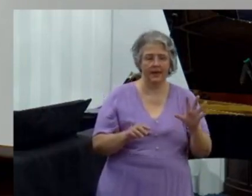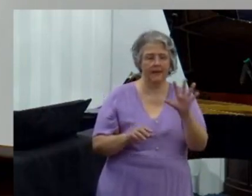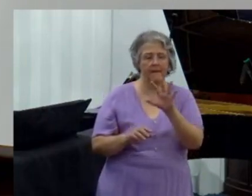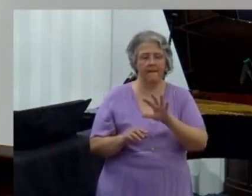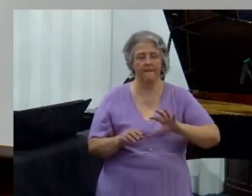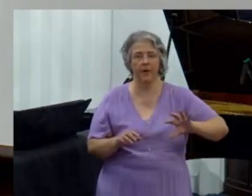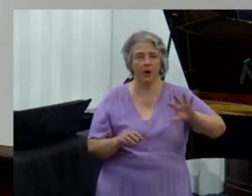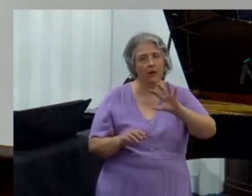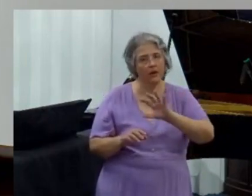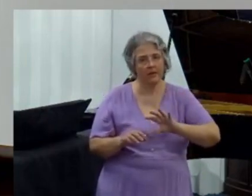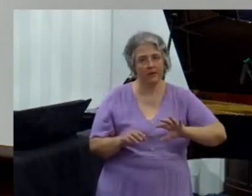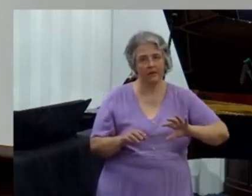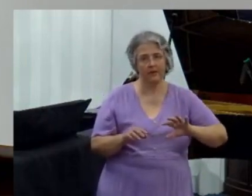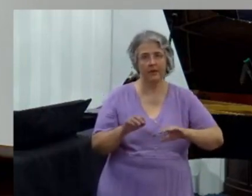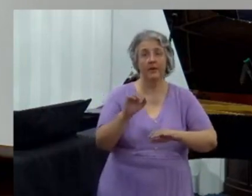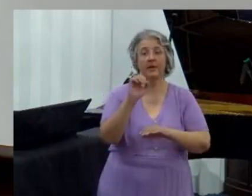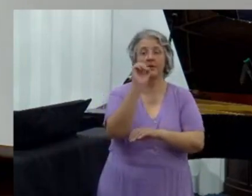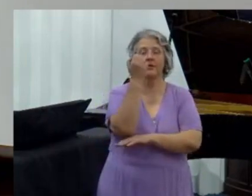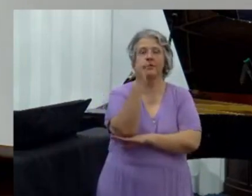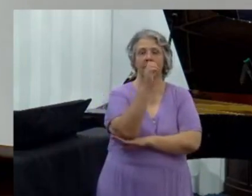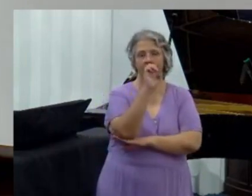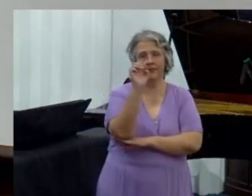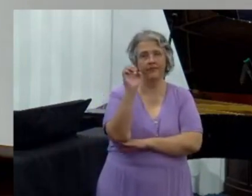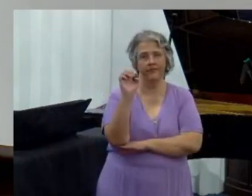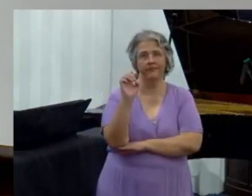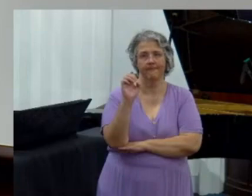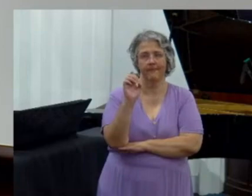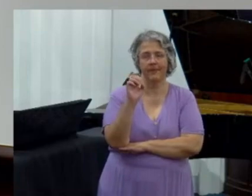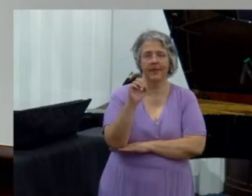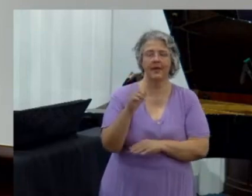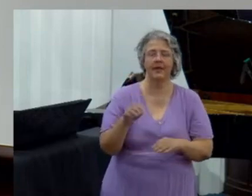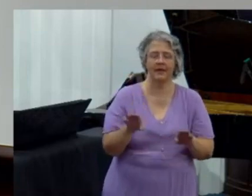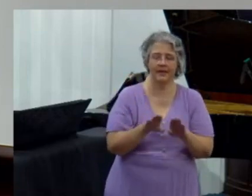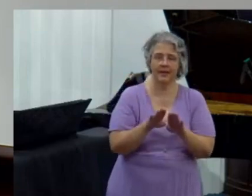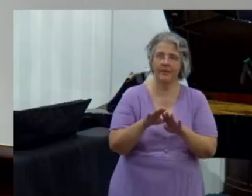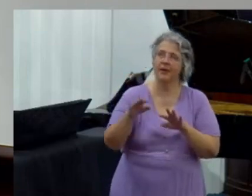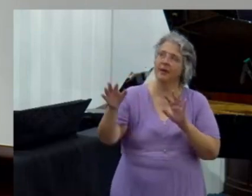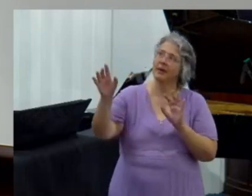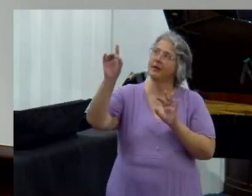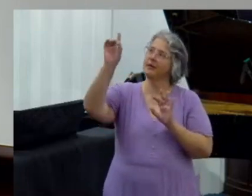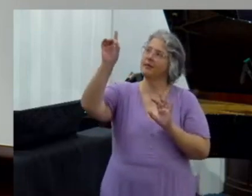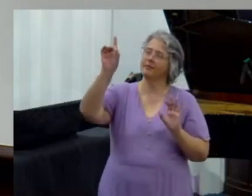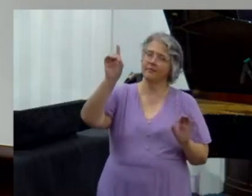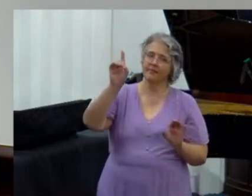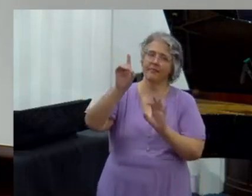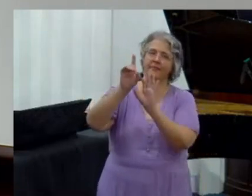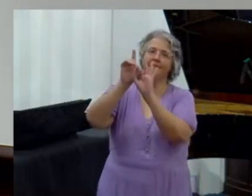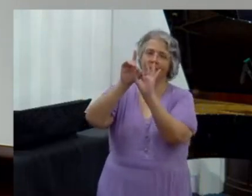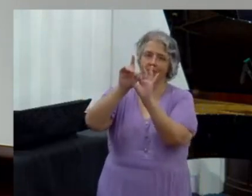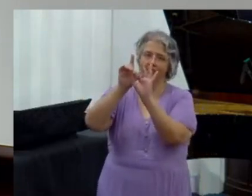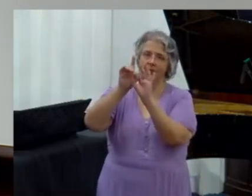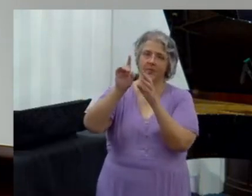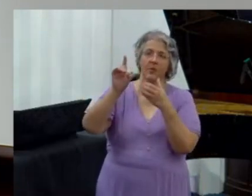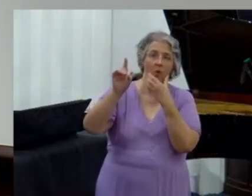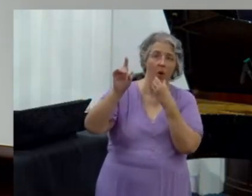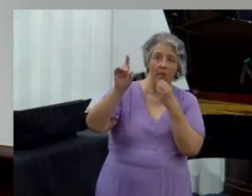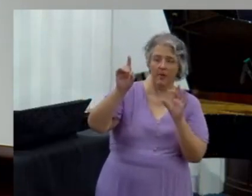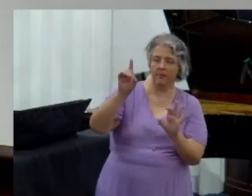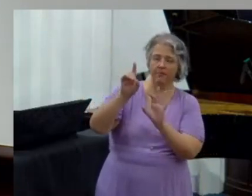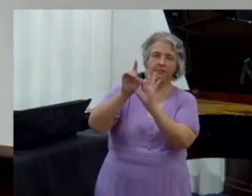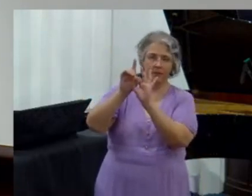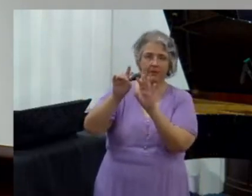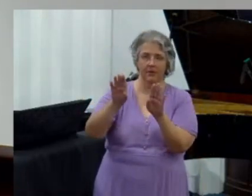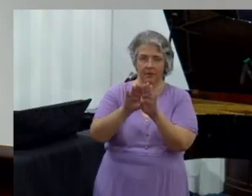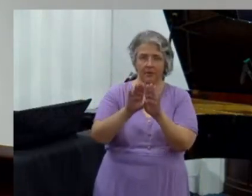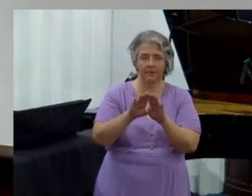do Jardim do Éden e especialmente da comunhão de Deus com o homem. Desde que nós vemos, por